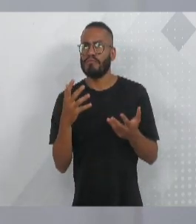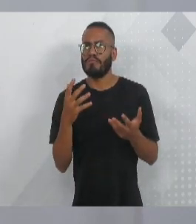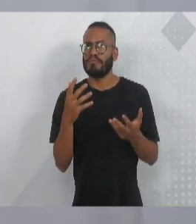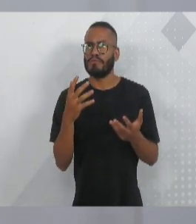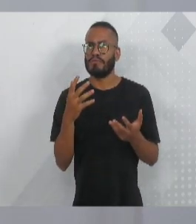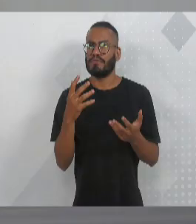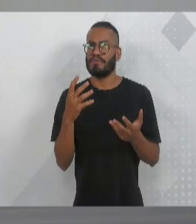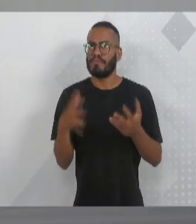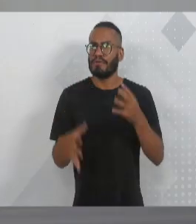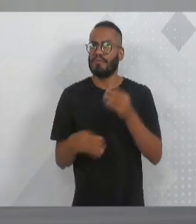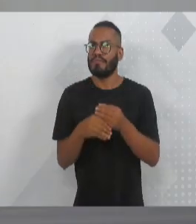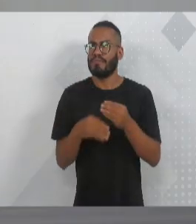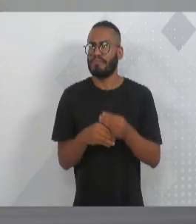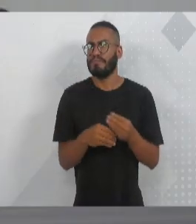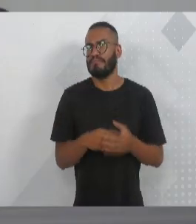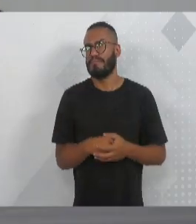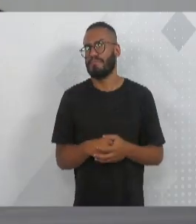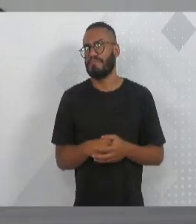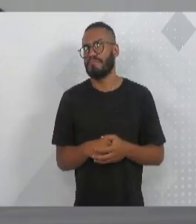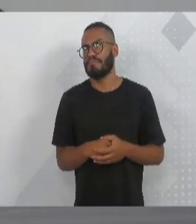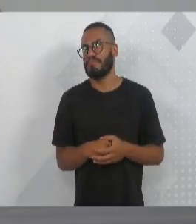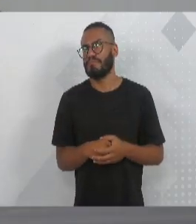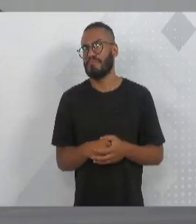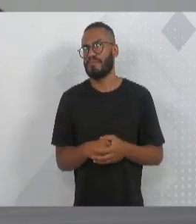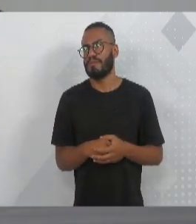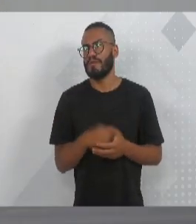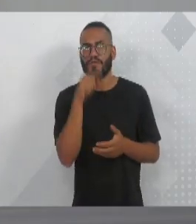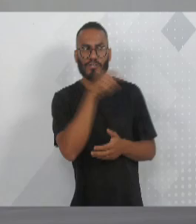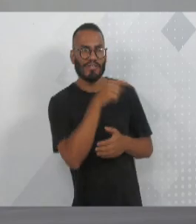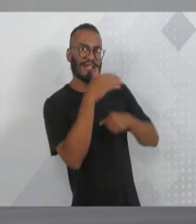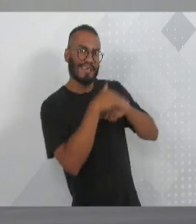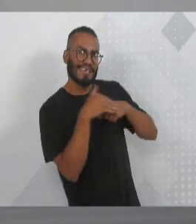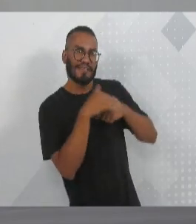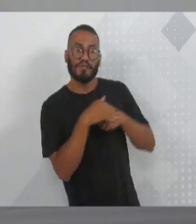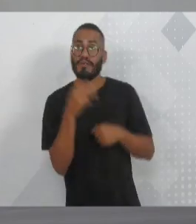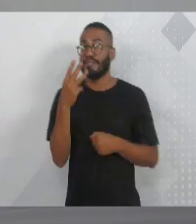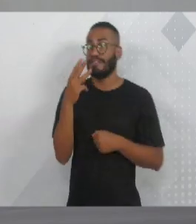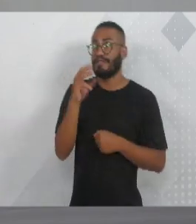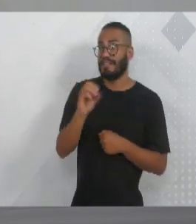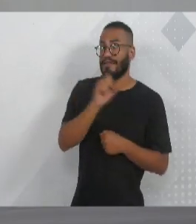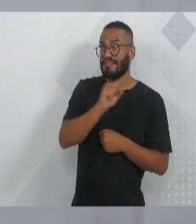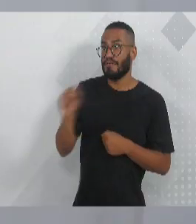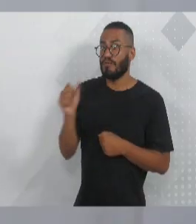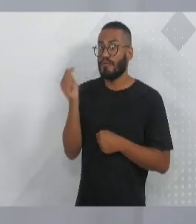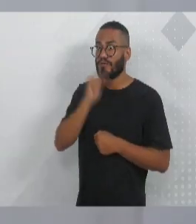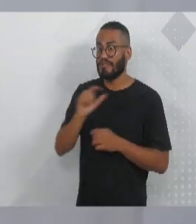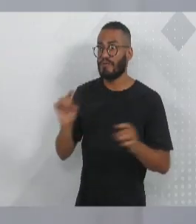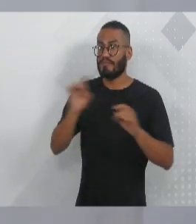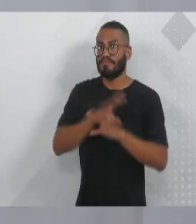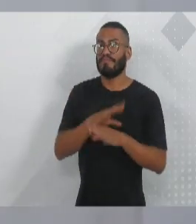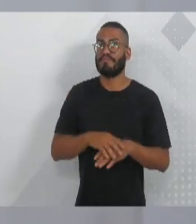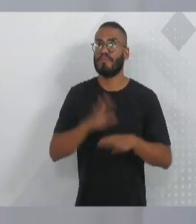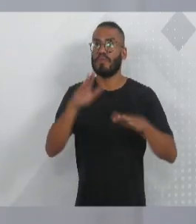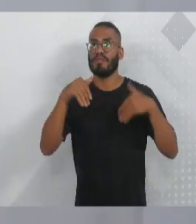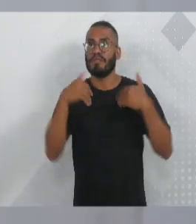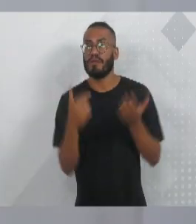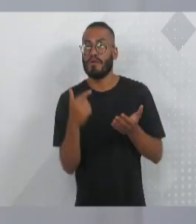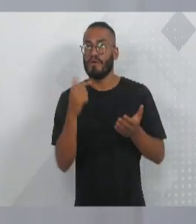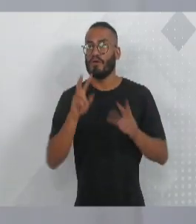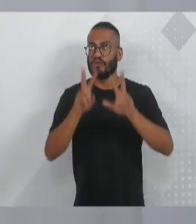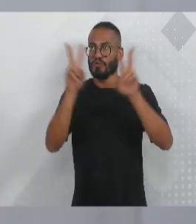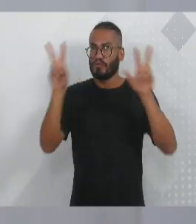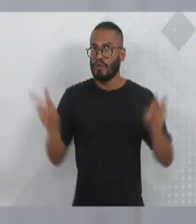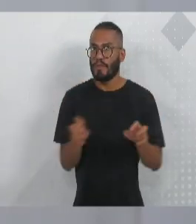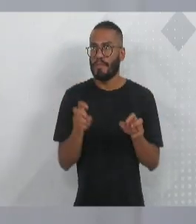ter essa gentileza eu sei que o senhor da Garcia Mas é uma pessoa muito gentil 30 segundos para vossa excelência poder concir eh Vereador deano Pereira sobre